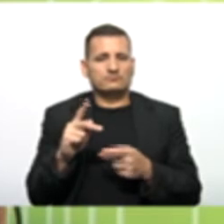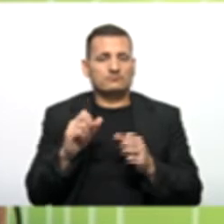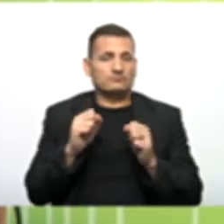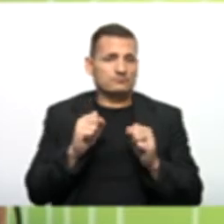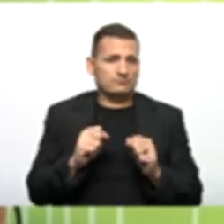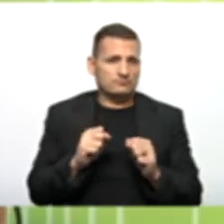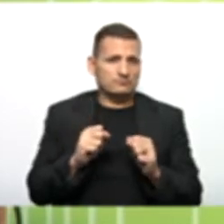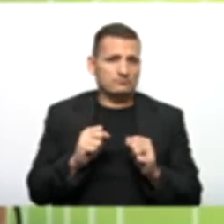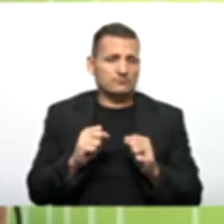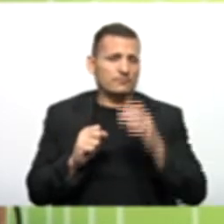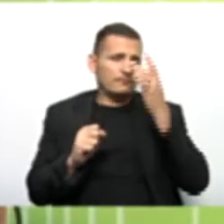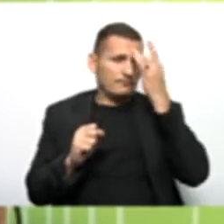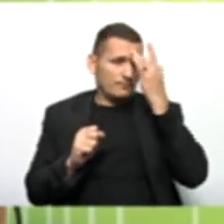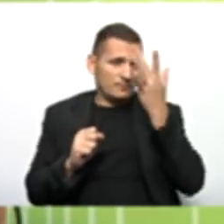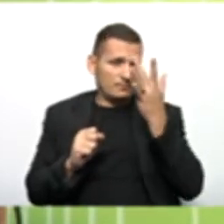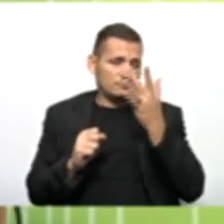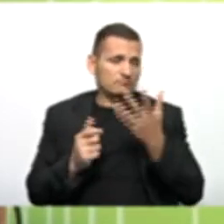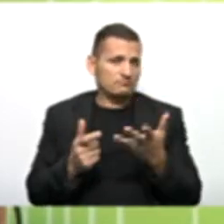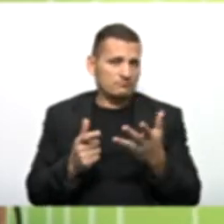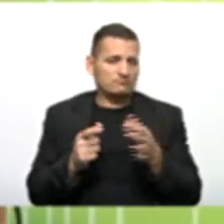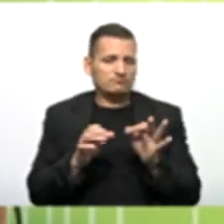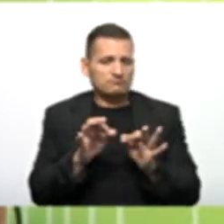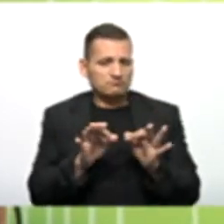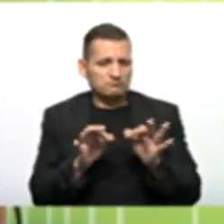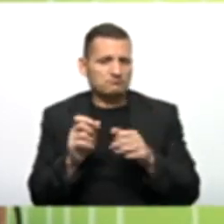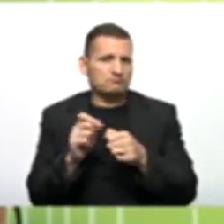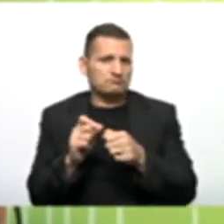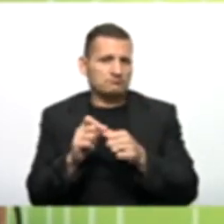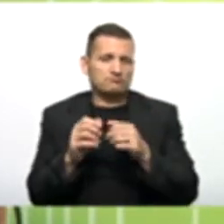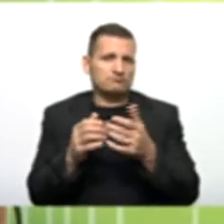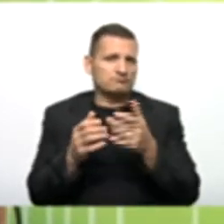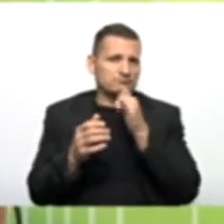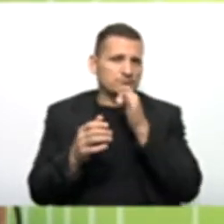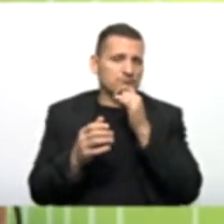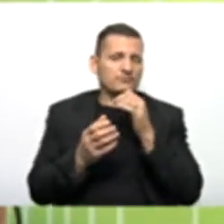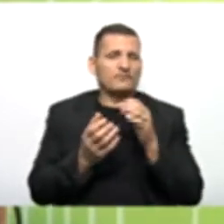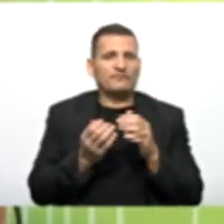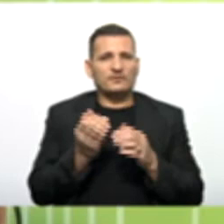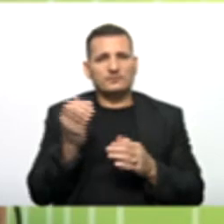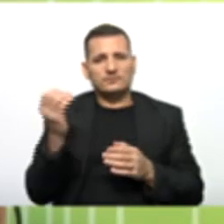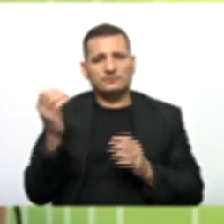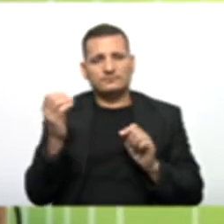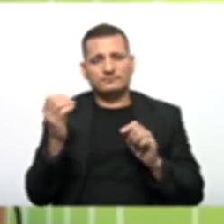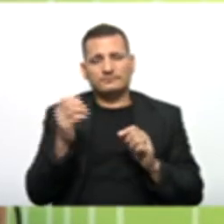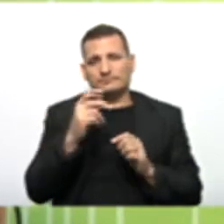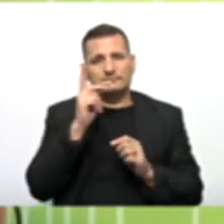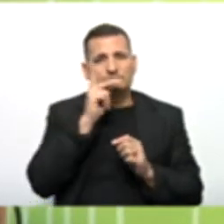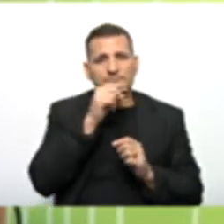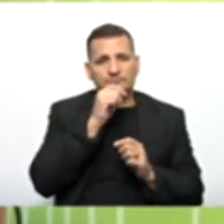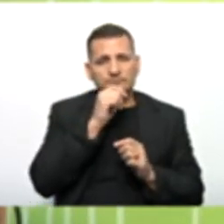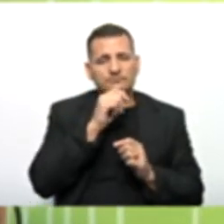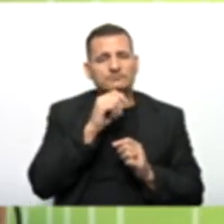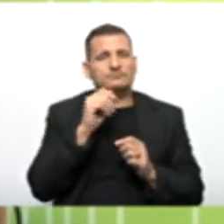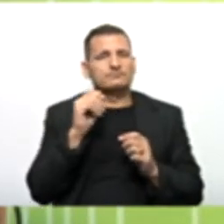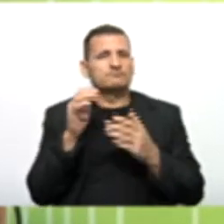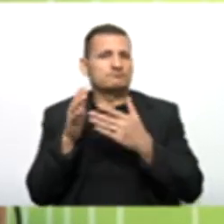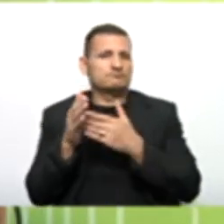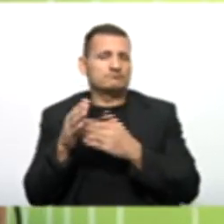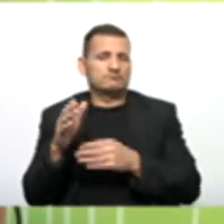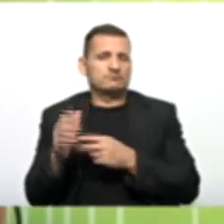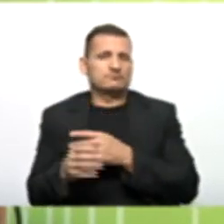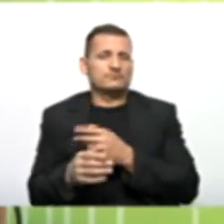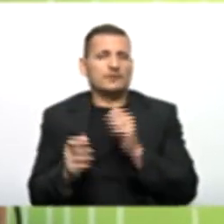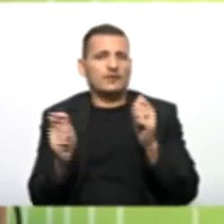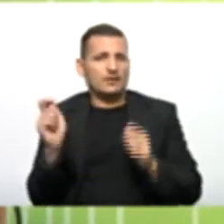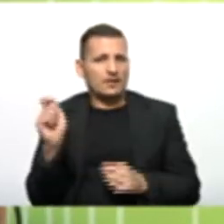de fácil execução, como simplesmente planejar uma viagem daqui do município de Porto Velho para o município de Ariquemes, por exemplo. Ou